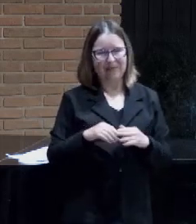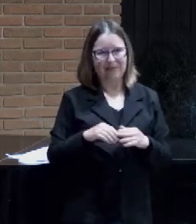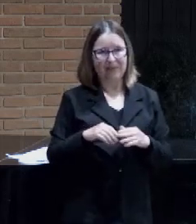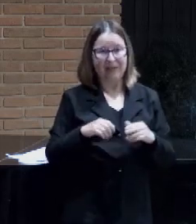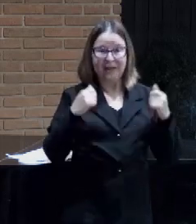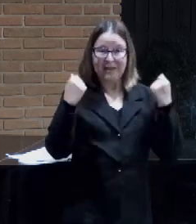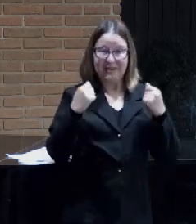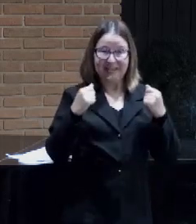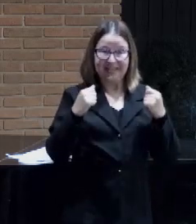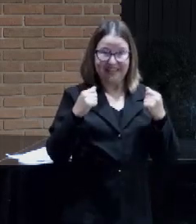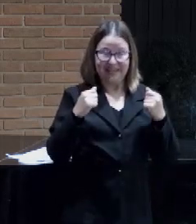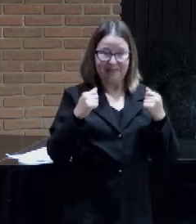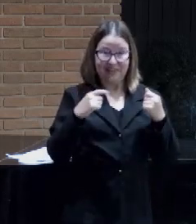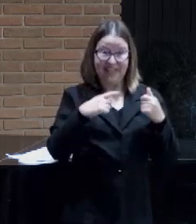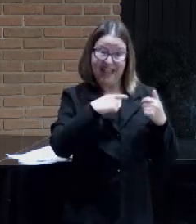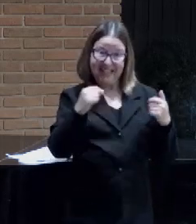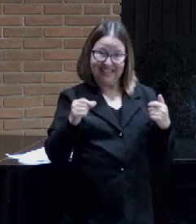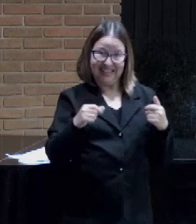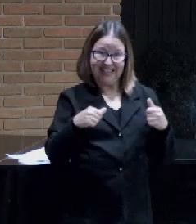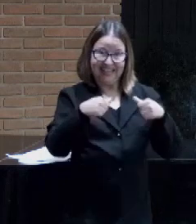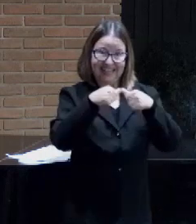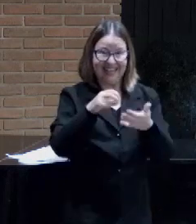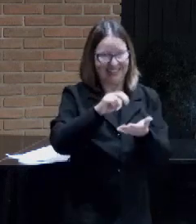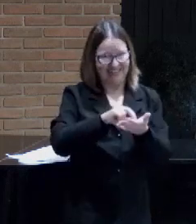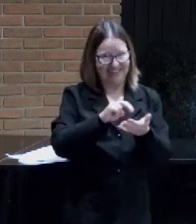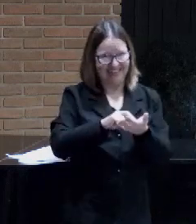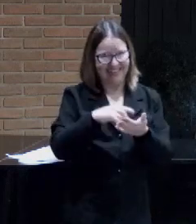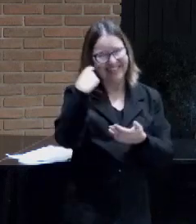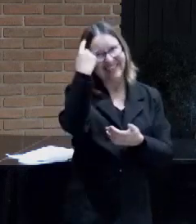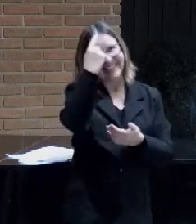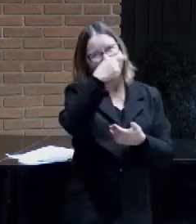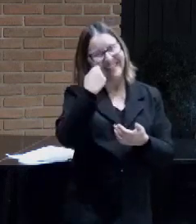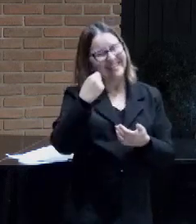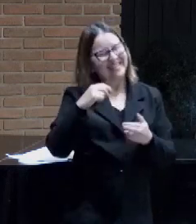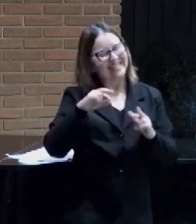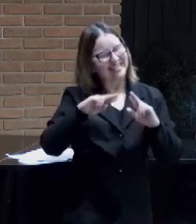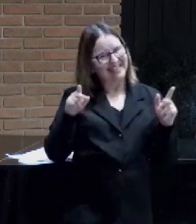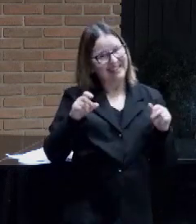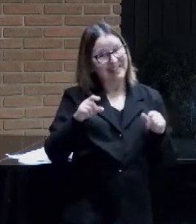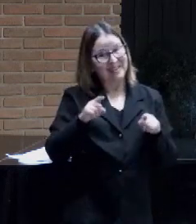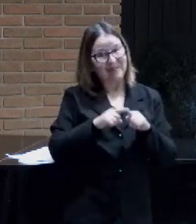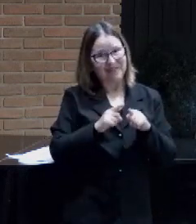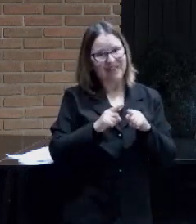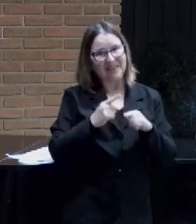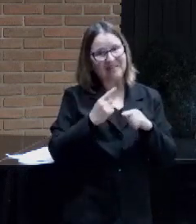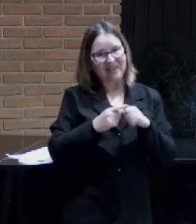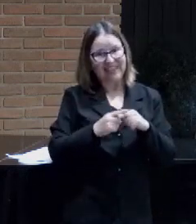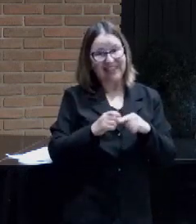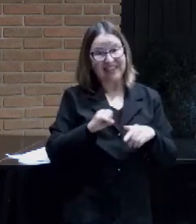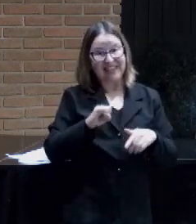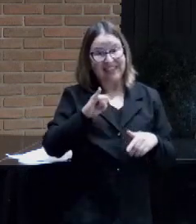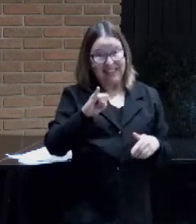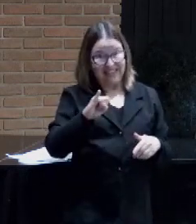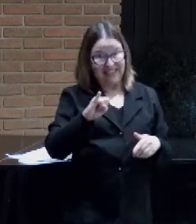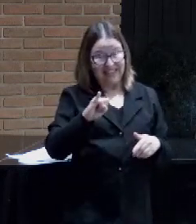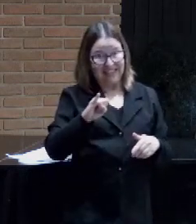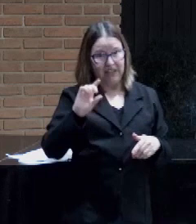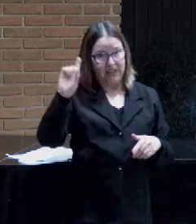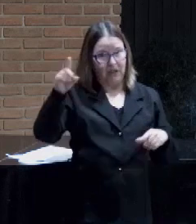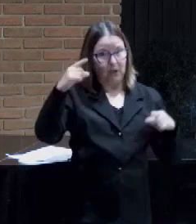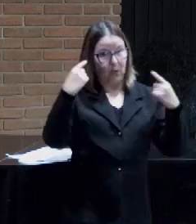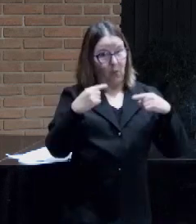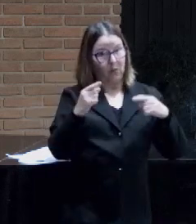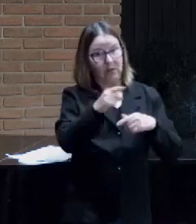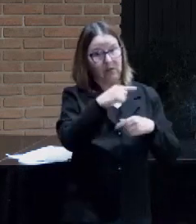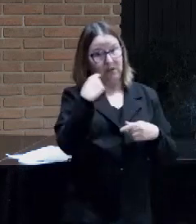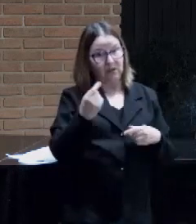precisamos sair dessa manhã com um semblante diferente. Porque se Deus é contra nós, quem será por nós? Mas isso não é